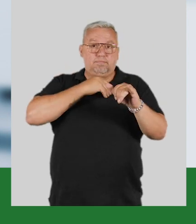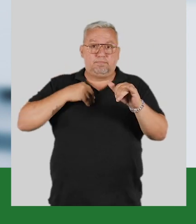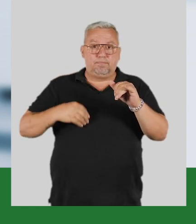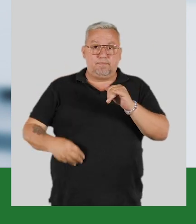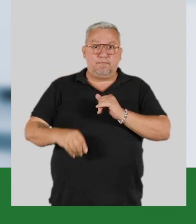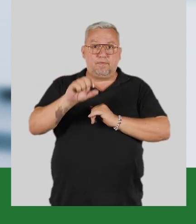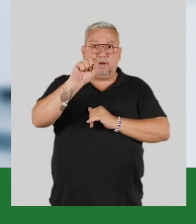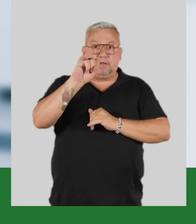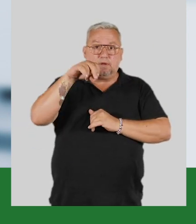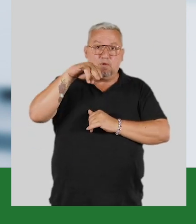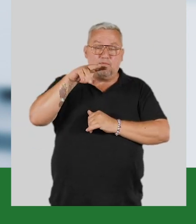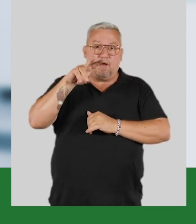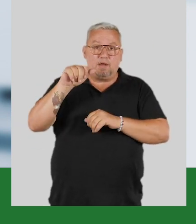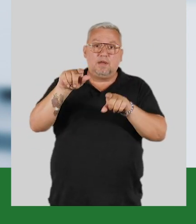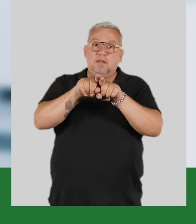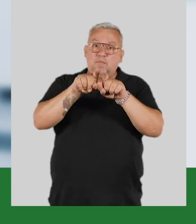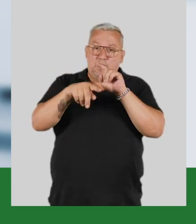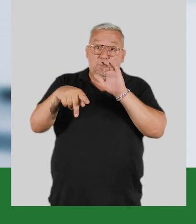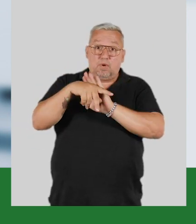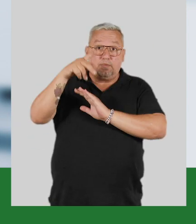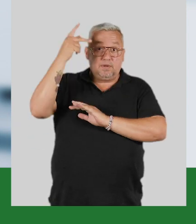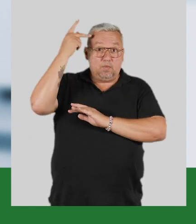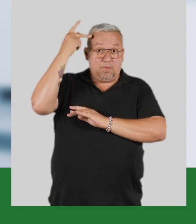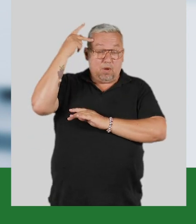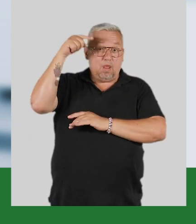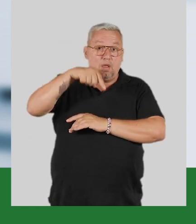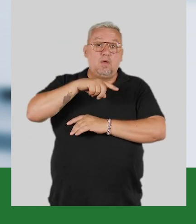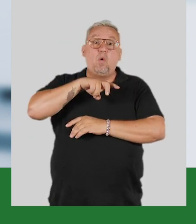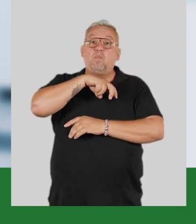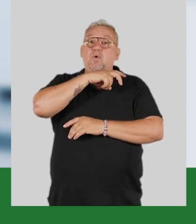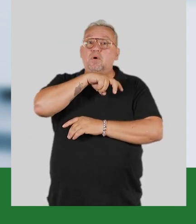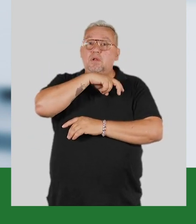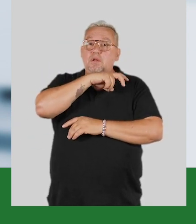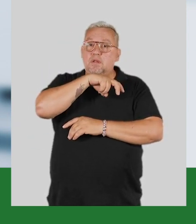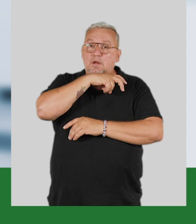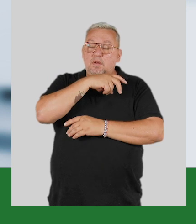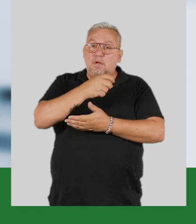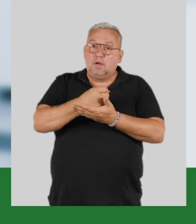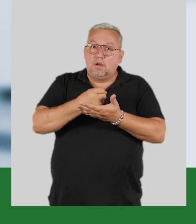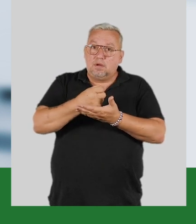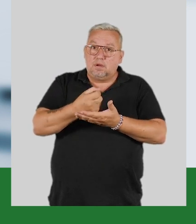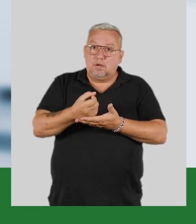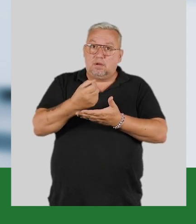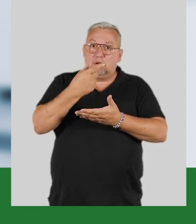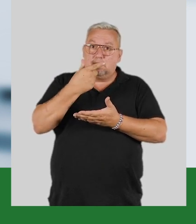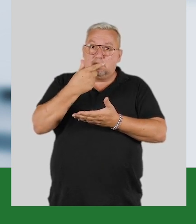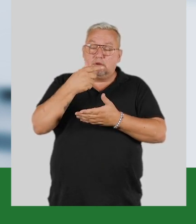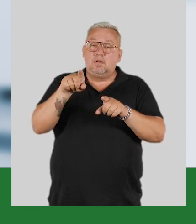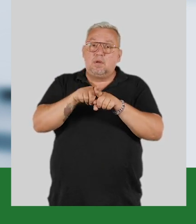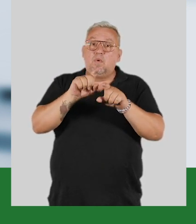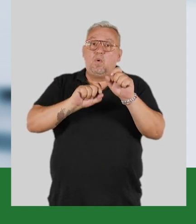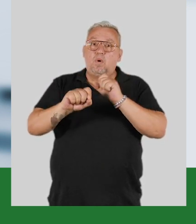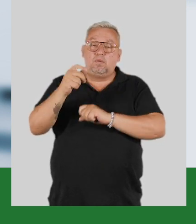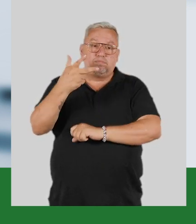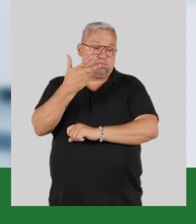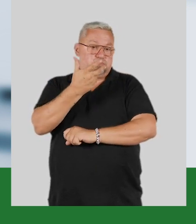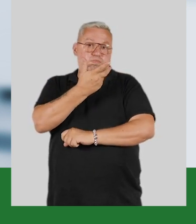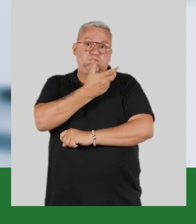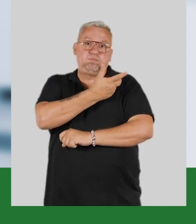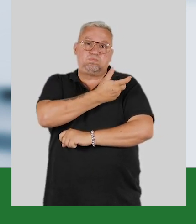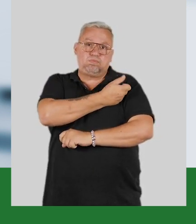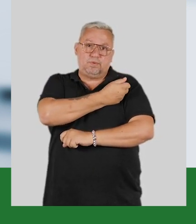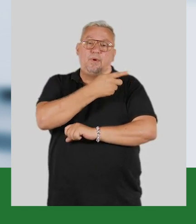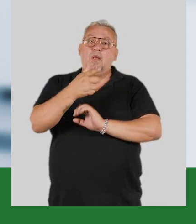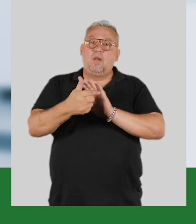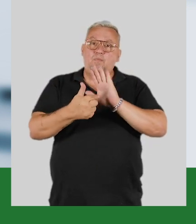Sinovac em parceria com o laboratório paulista Butantan. Ela tem a forma farmacêutica de suspensão injetável. Ela é